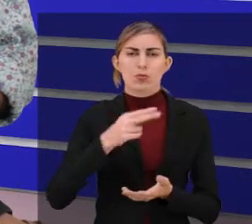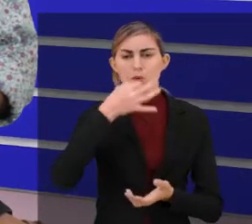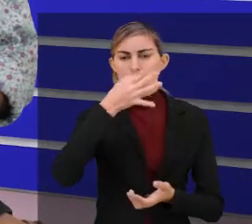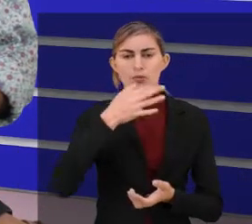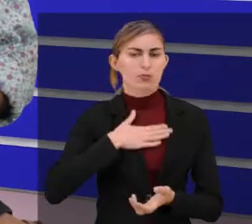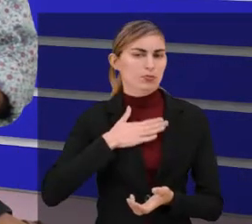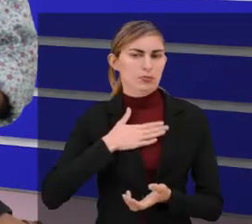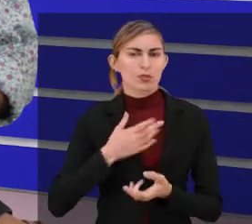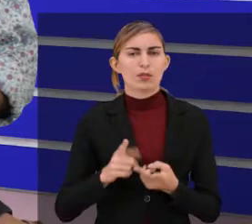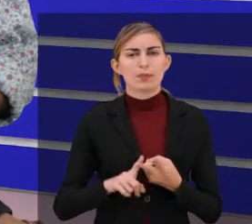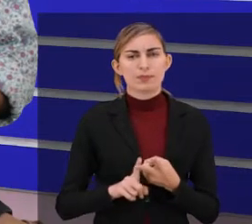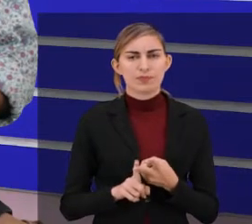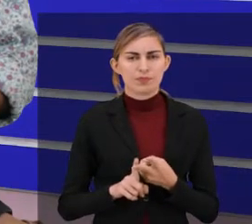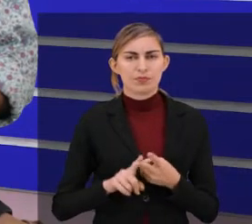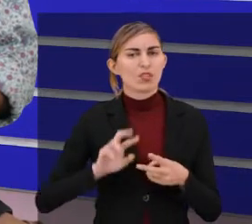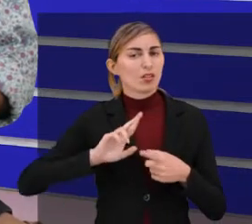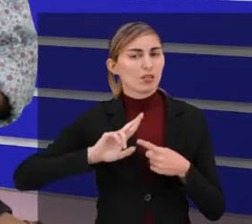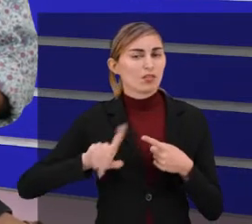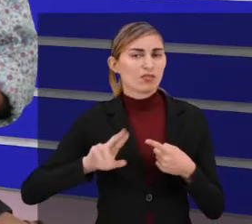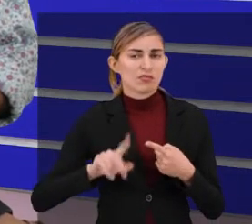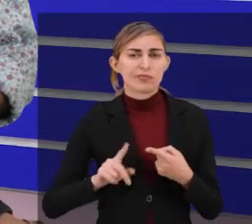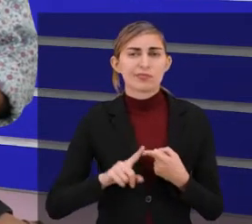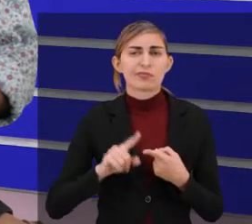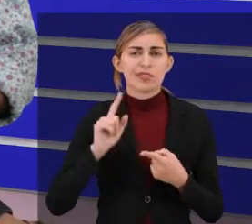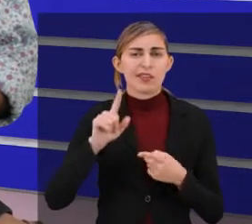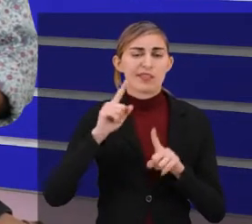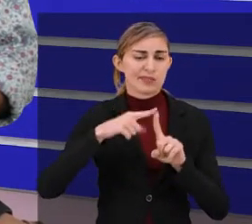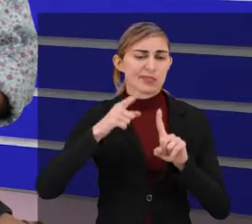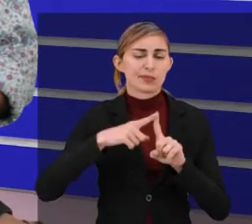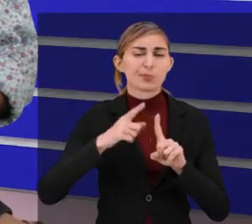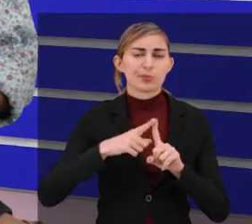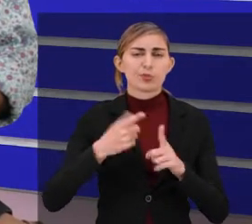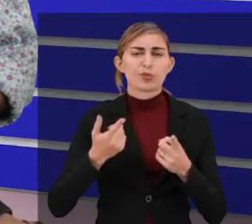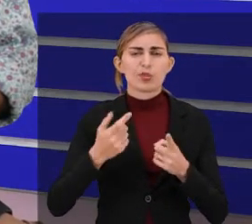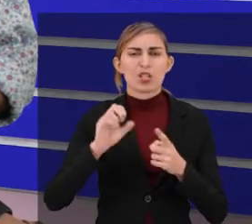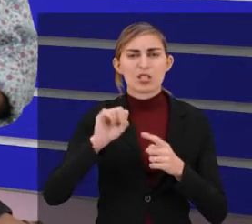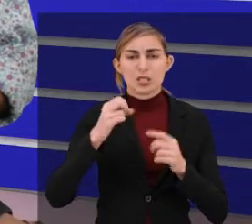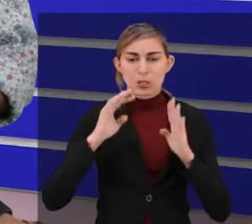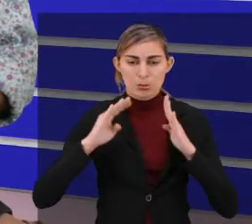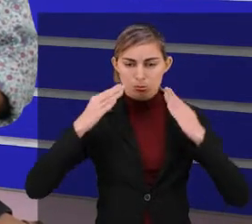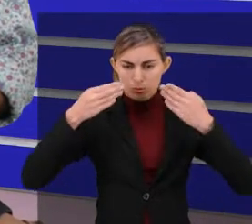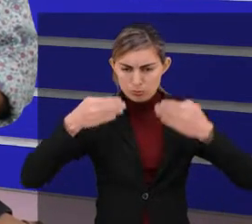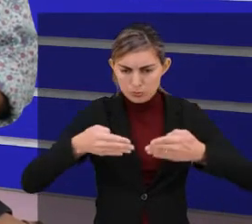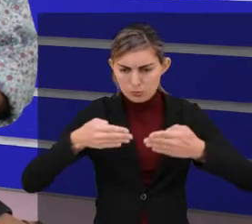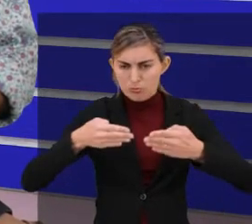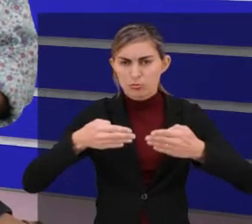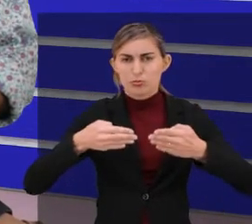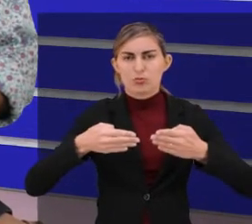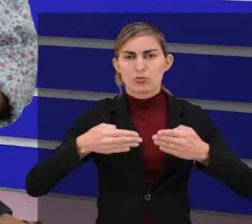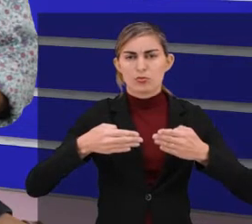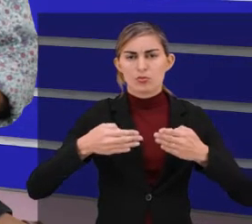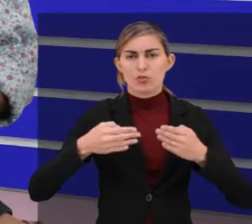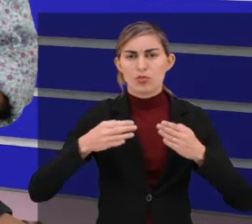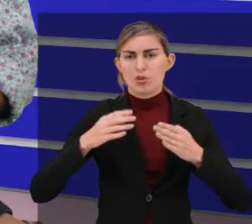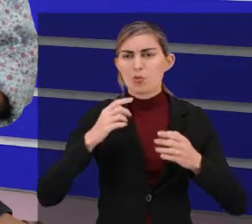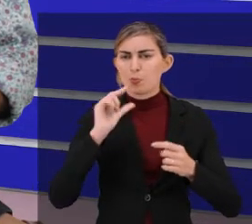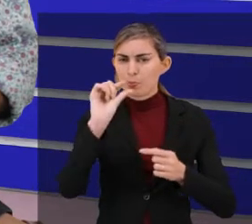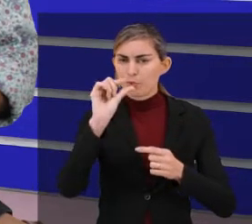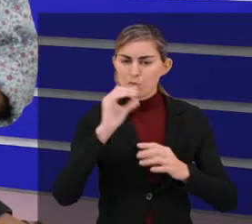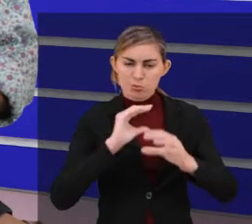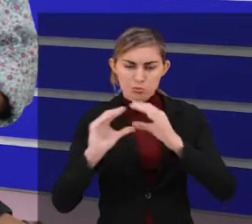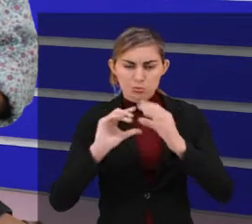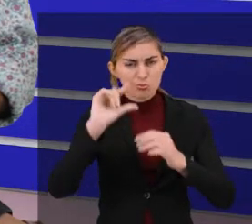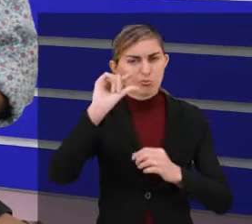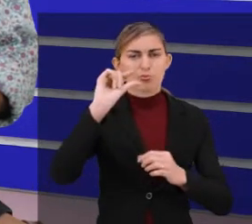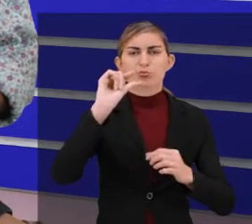As desvantagens deste estilo é que eles são centralizadores, pouco